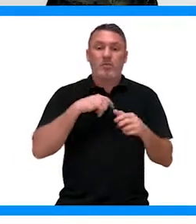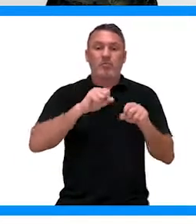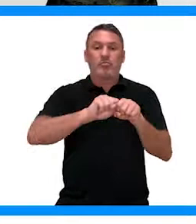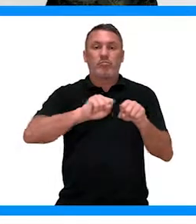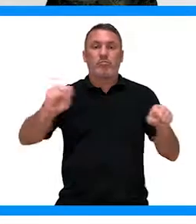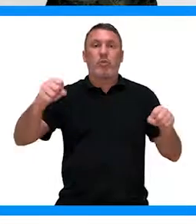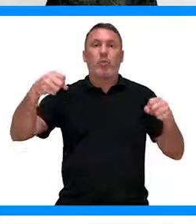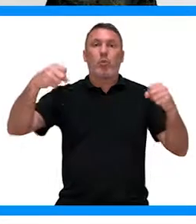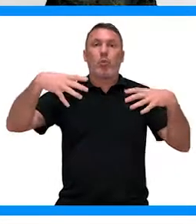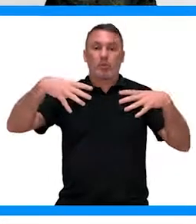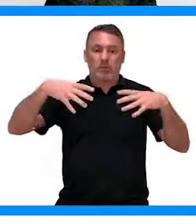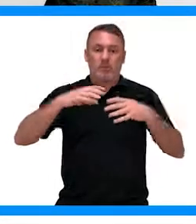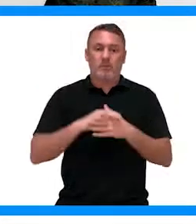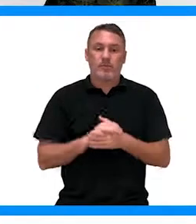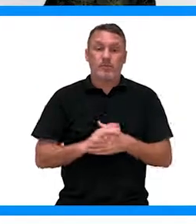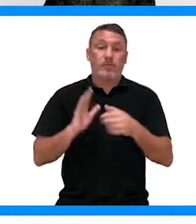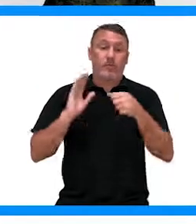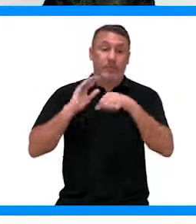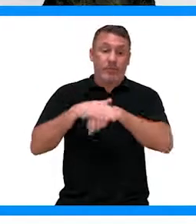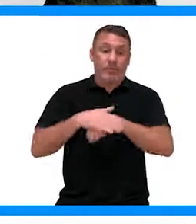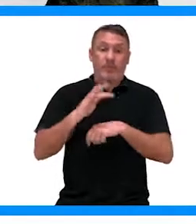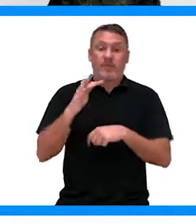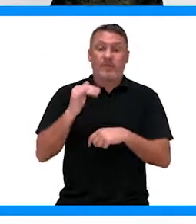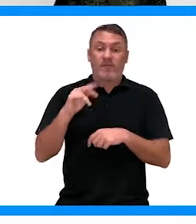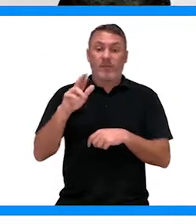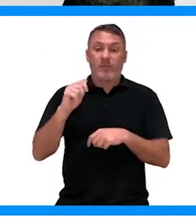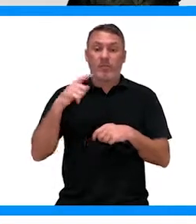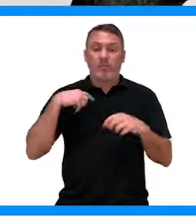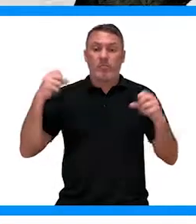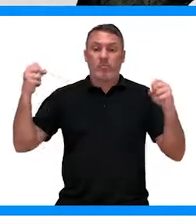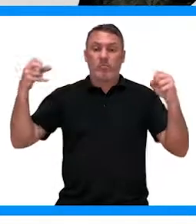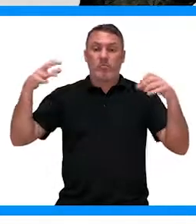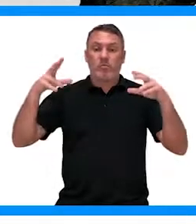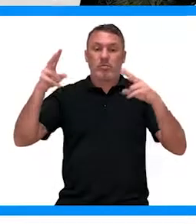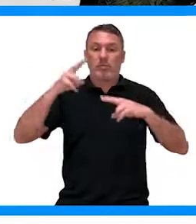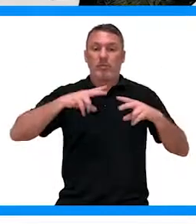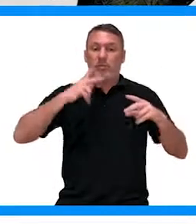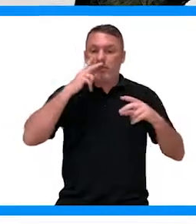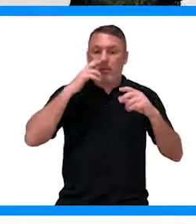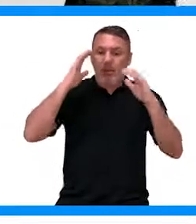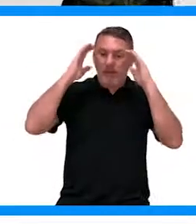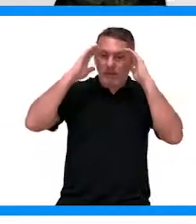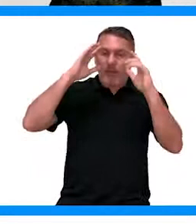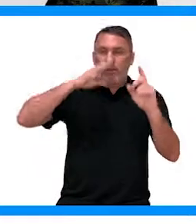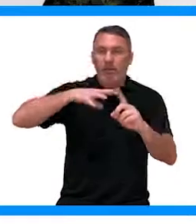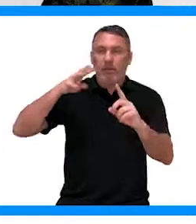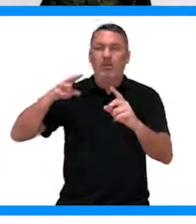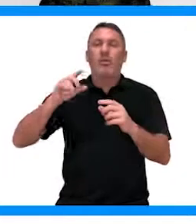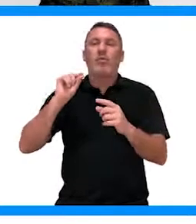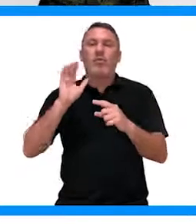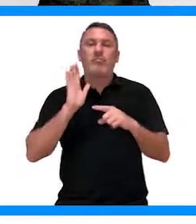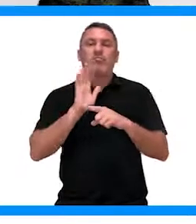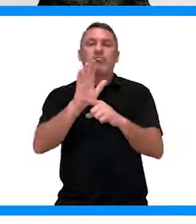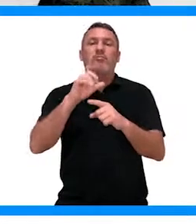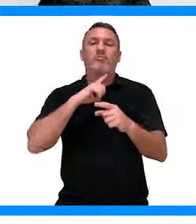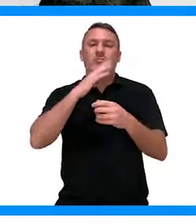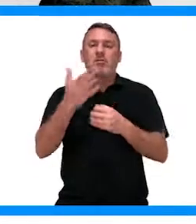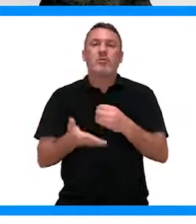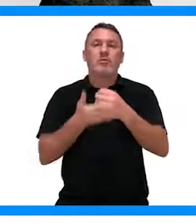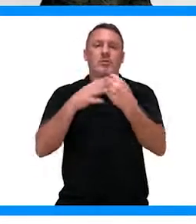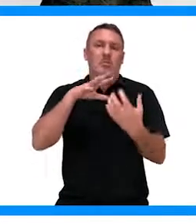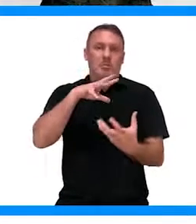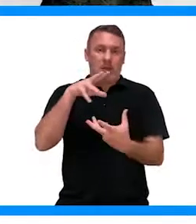fibra óptica, levando luz ao seu interior. À noite, as fibras se iluminam, criando uma atmosfera de respeito e devoção aos